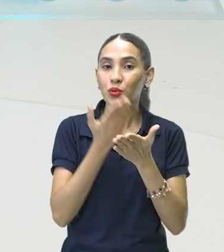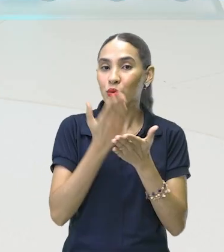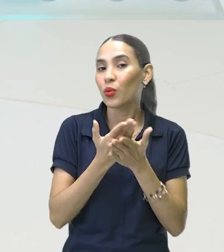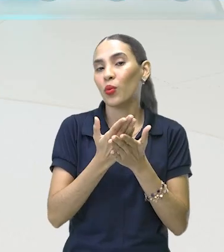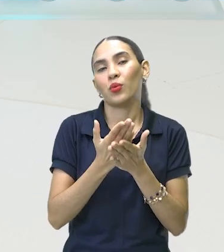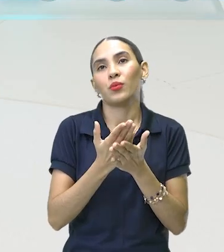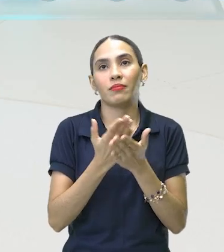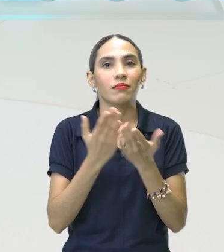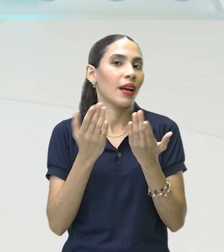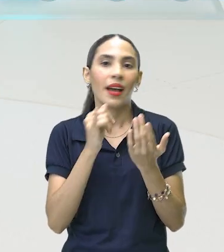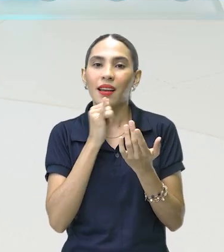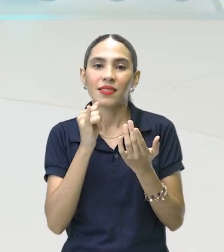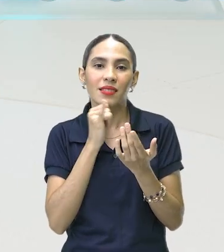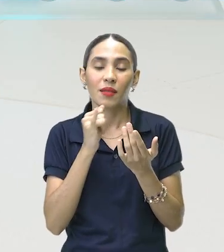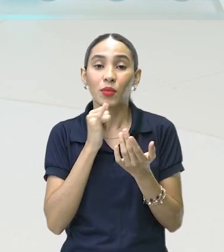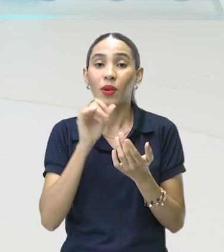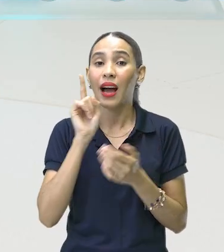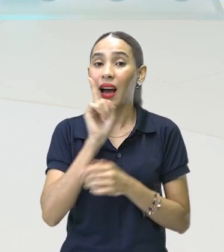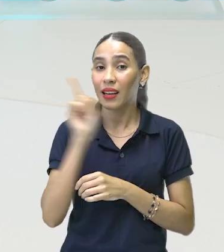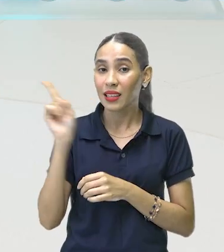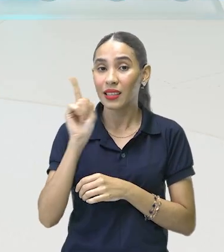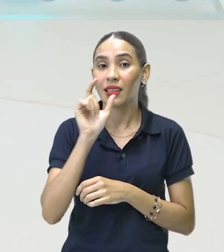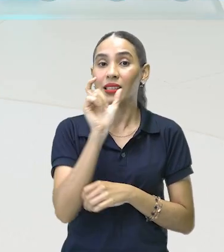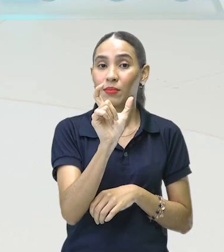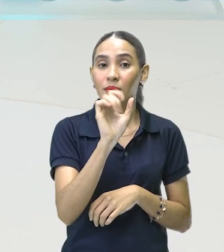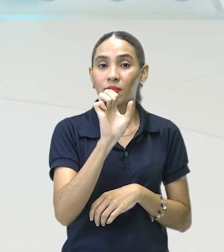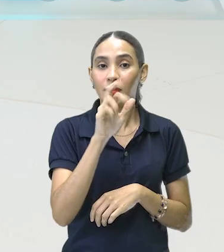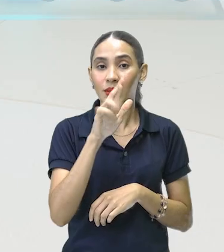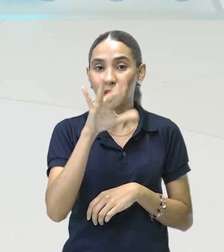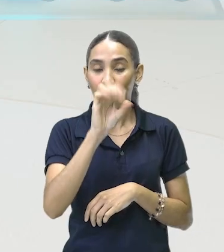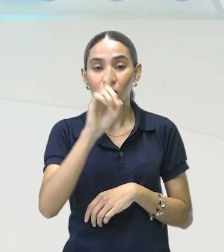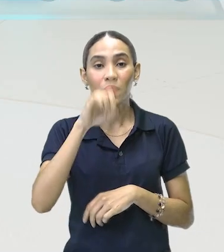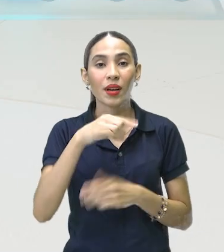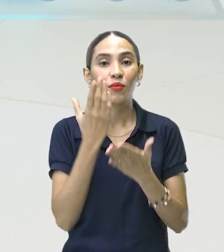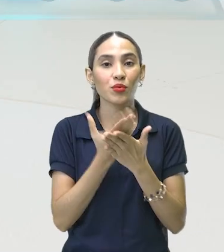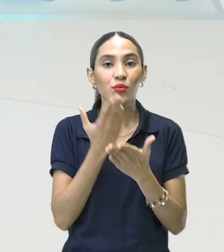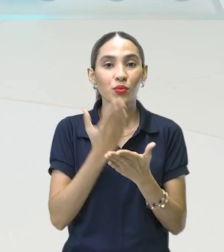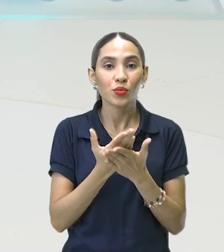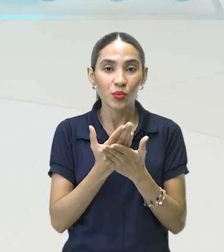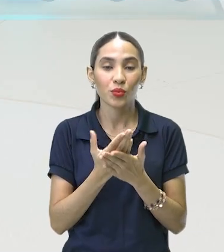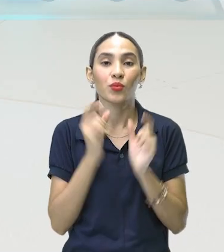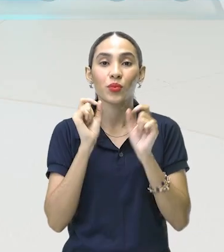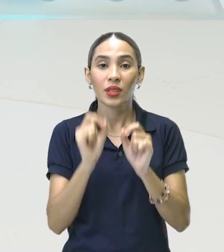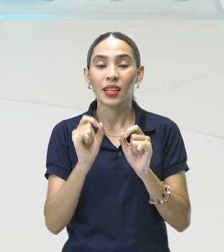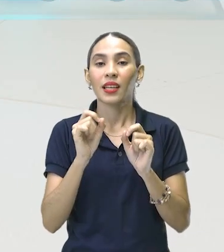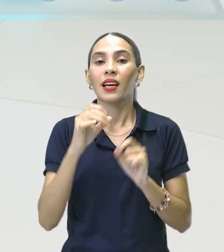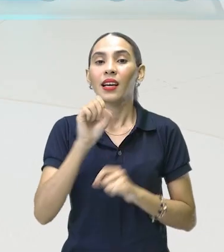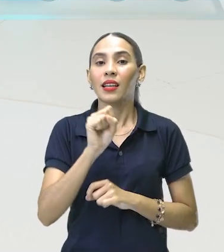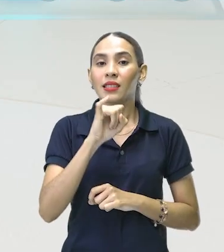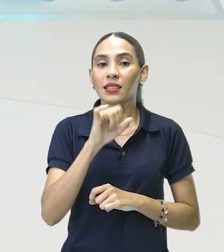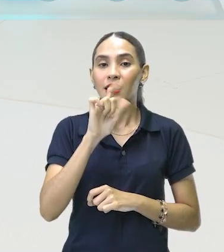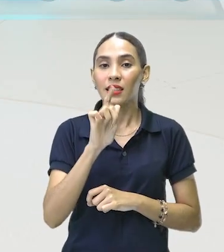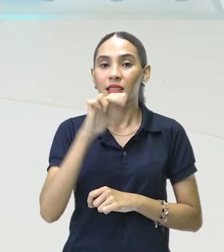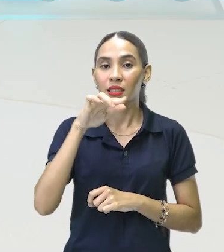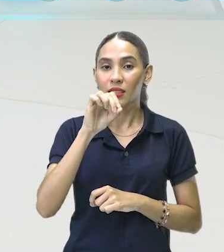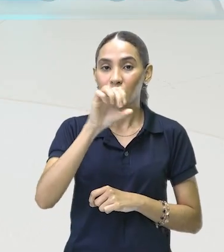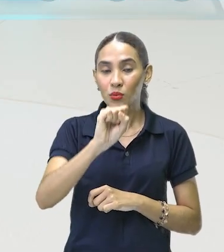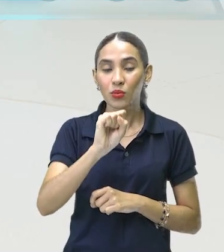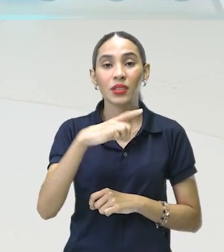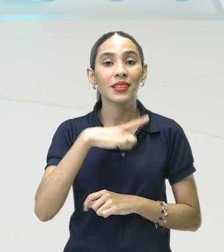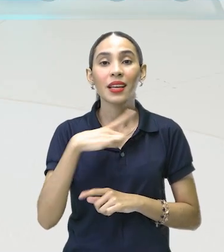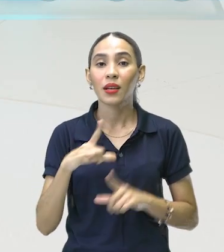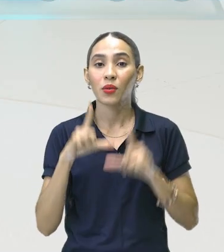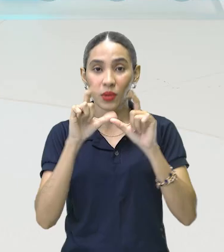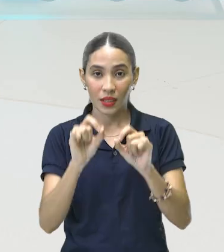estudo de algo. Nesse caso da semiótica, vamos perceber que vai ser o estudo dos signos. E esses signos,